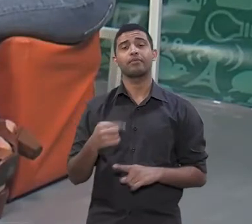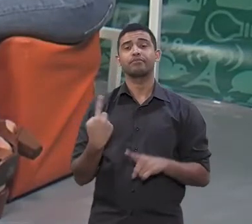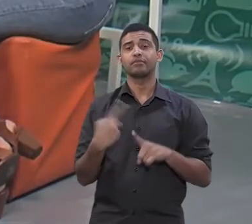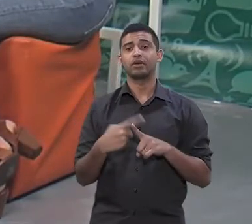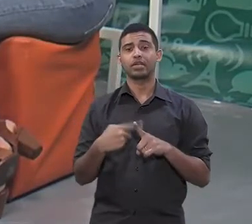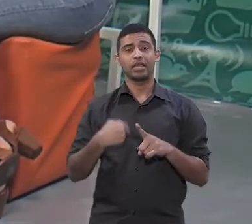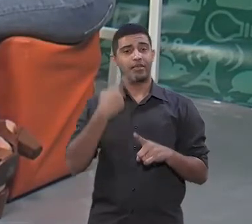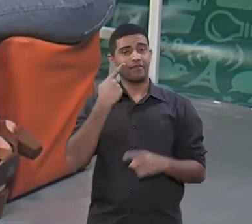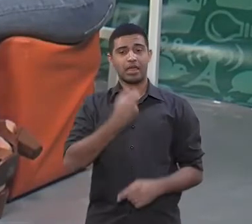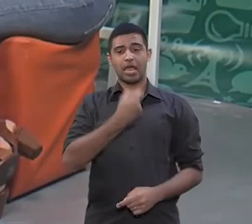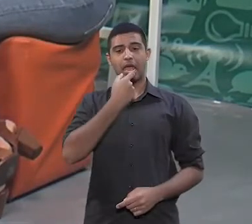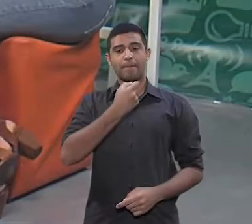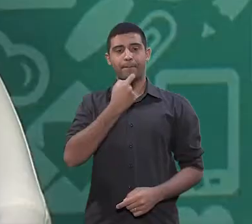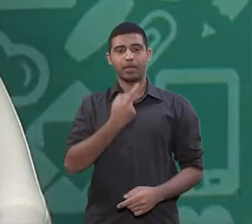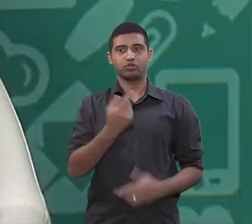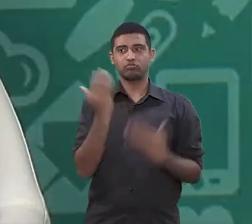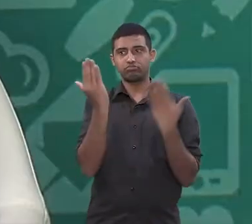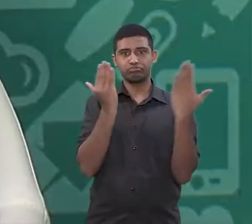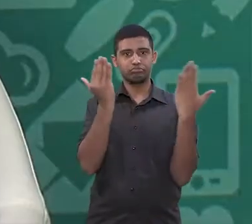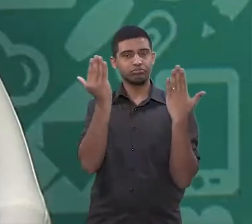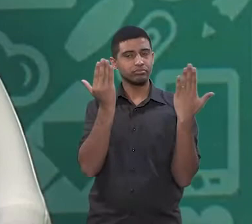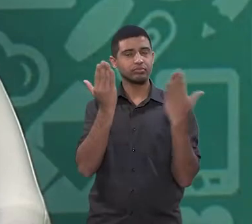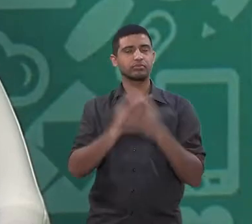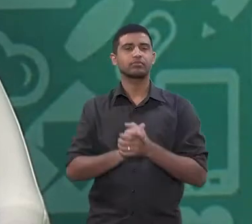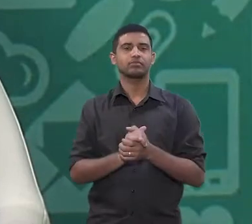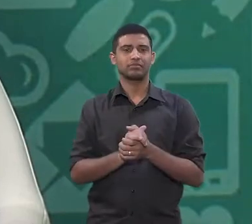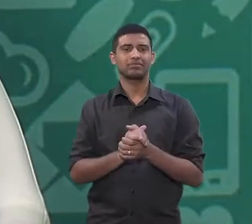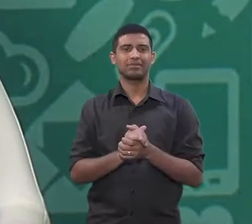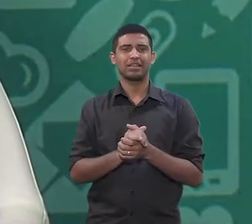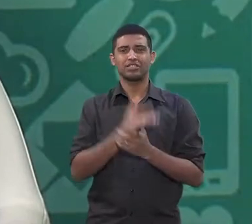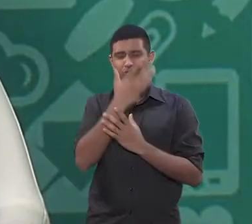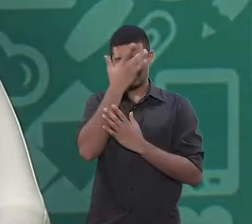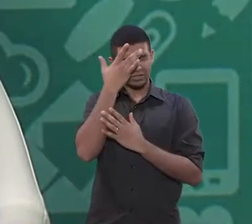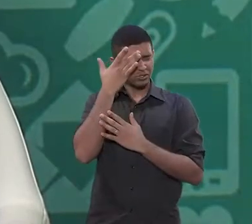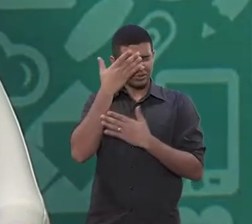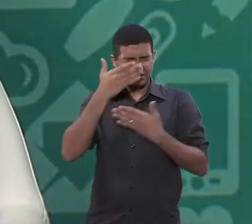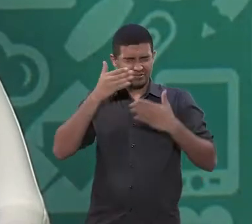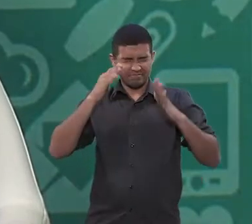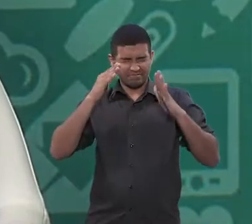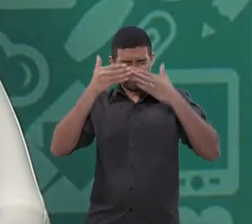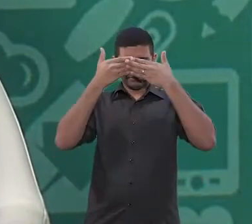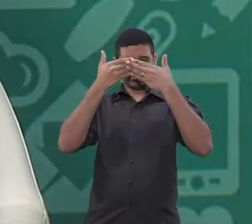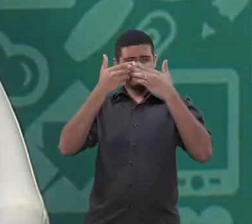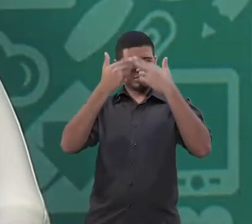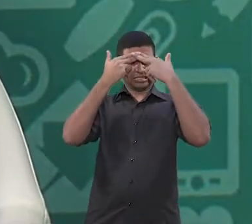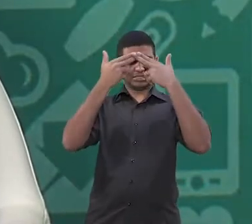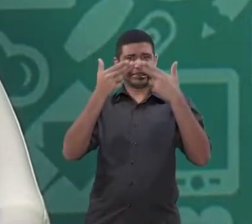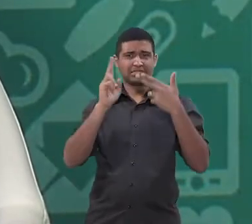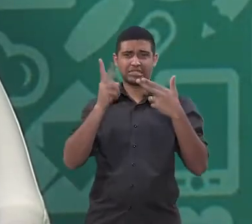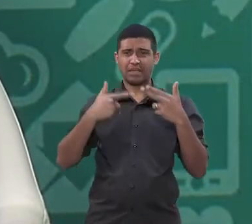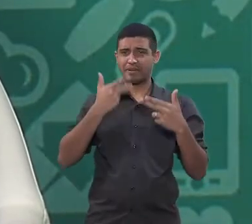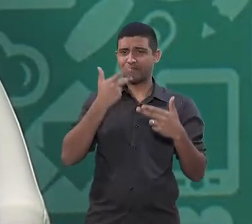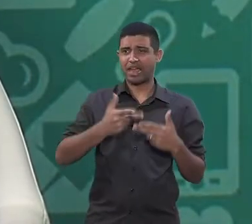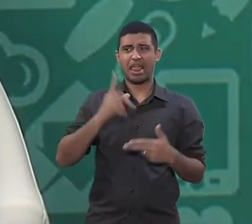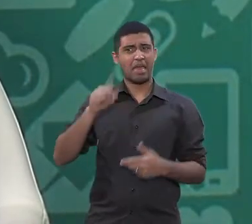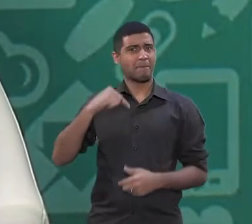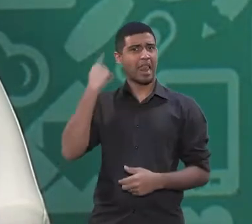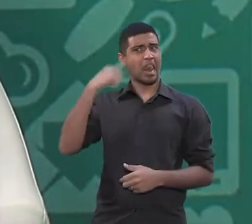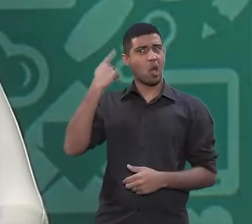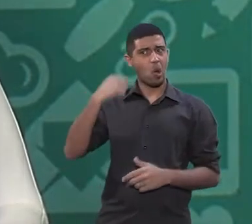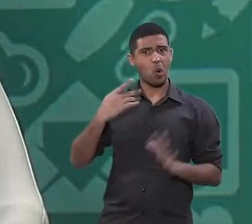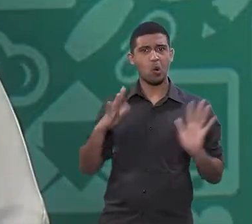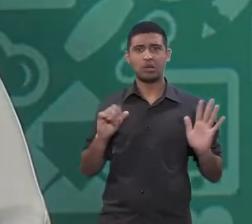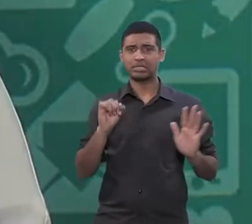o remédio psiquiátrico, né, na verdade, ele sempre foi um tabu muito grande, né, porque é coisa de maluco, né?